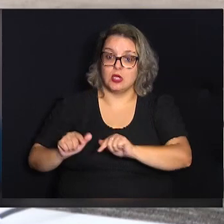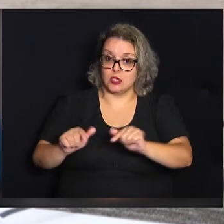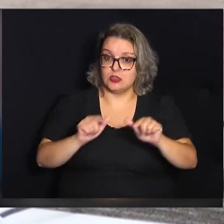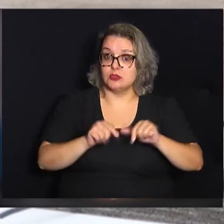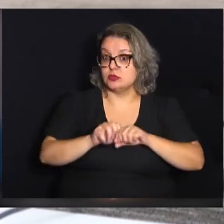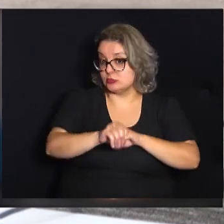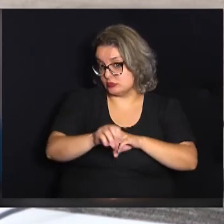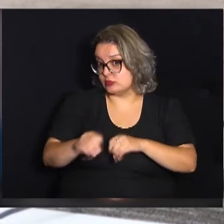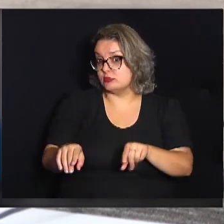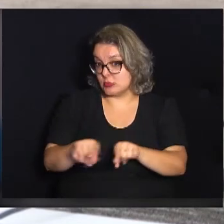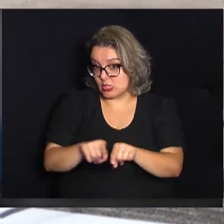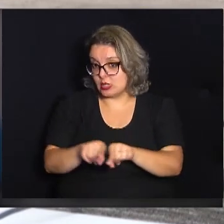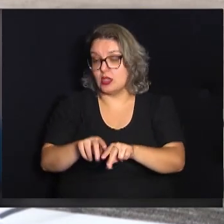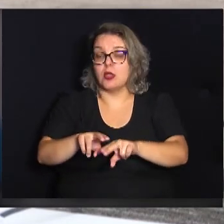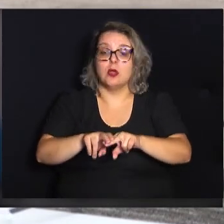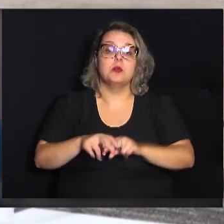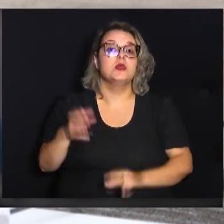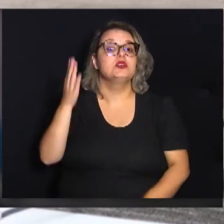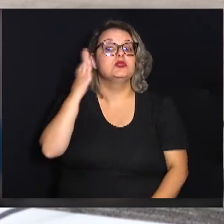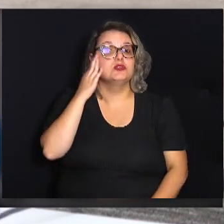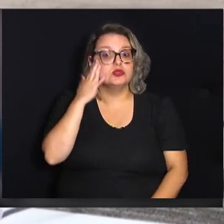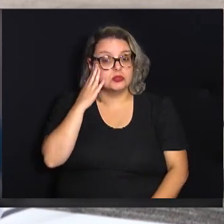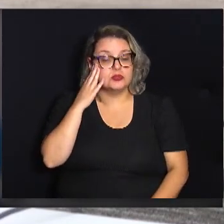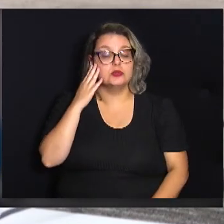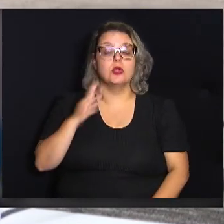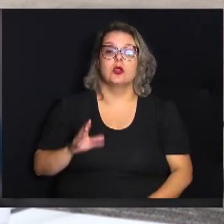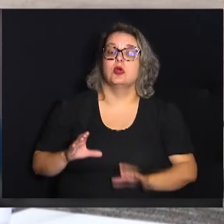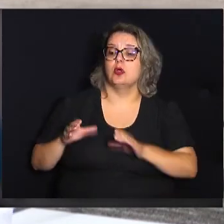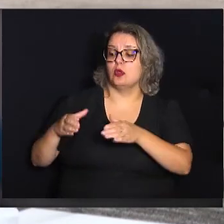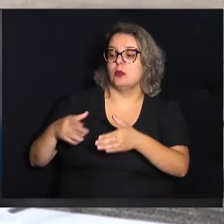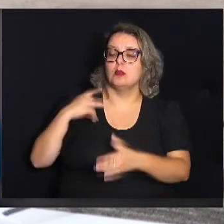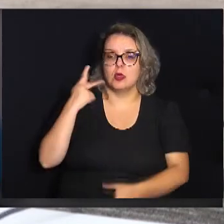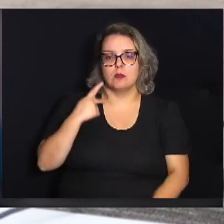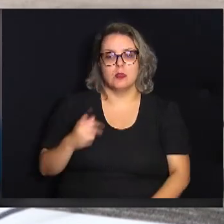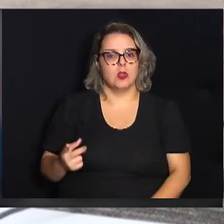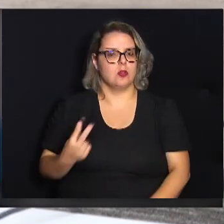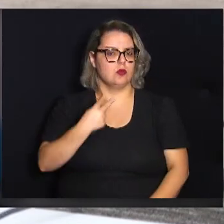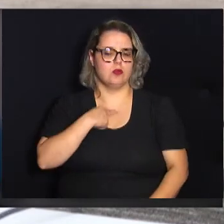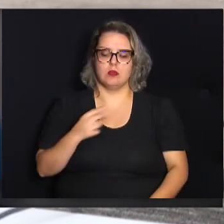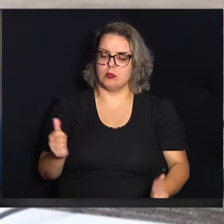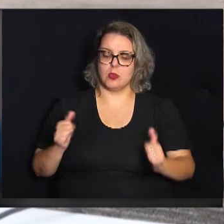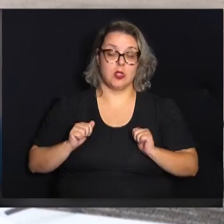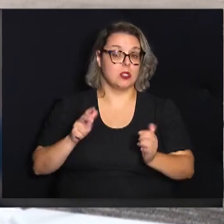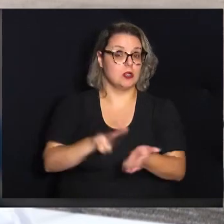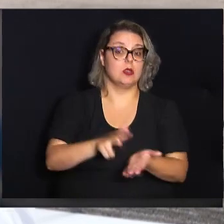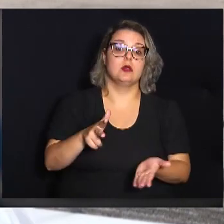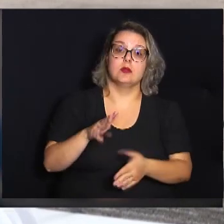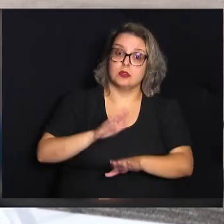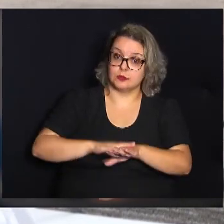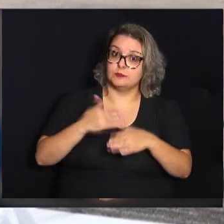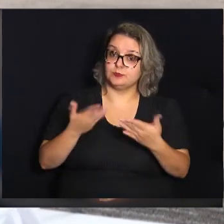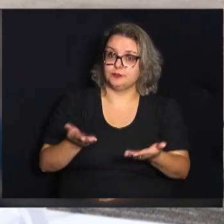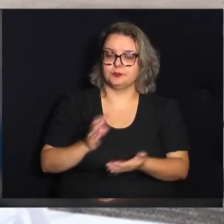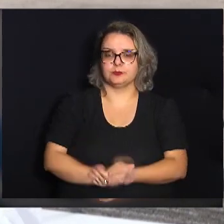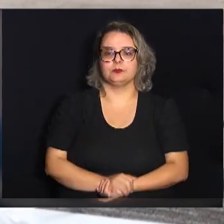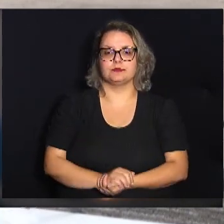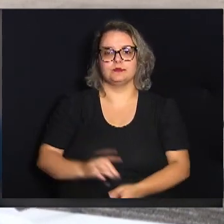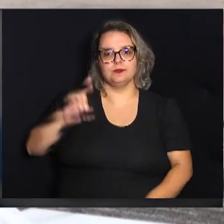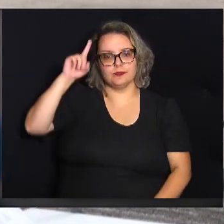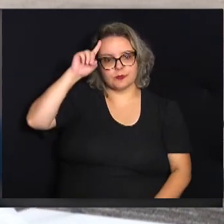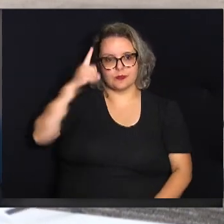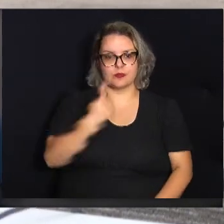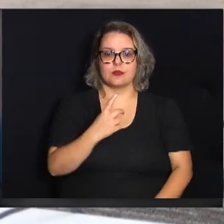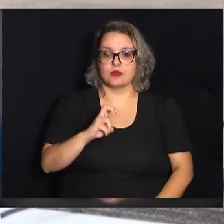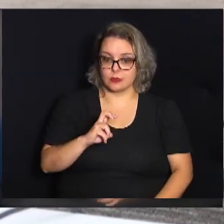vamos fazer um planejamento com base num estudo apresentado aqui pela professora Emília, que pontuou 5 ou